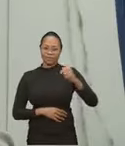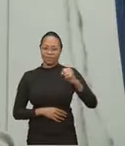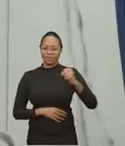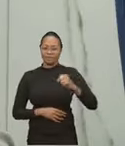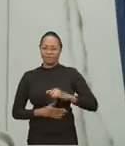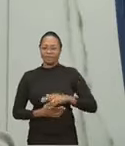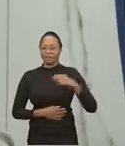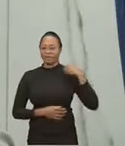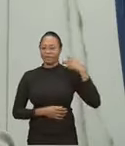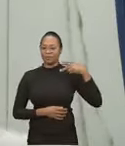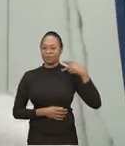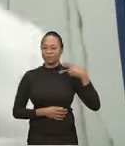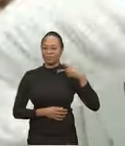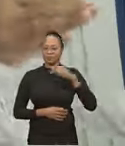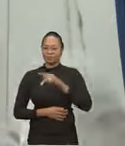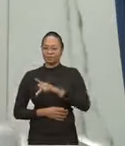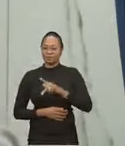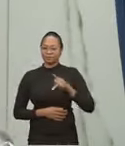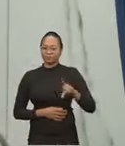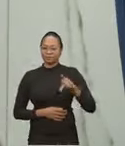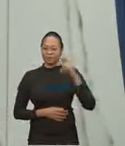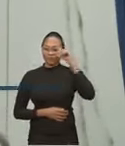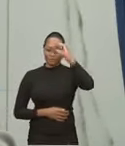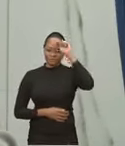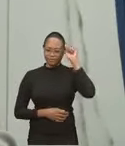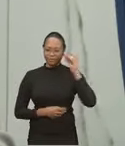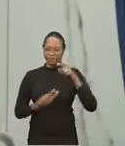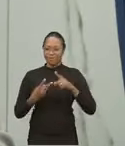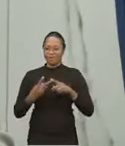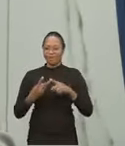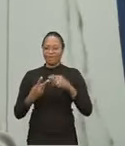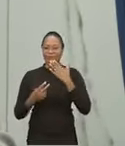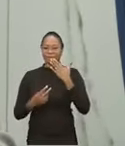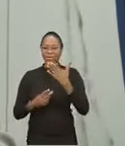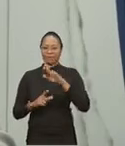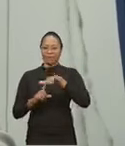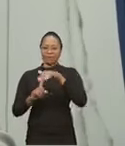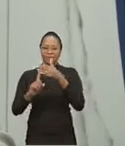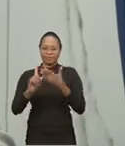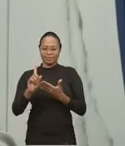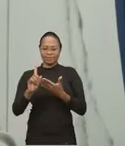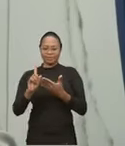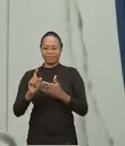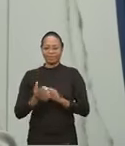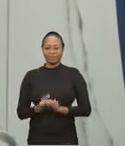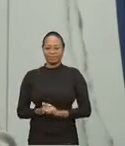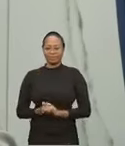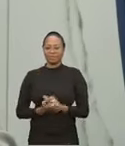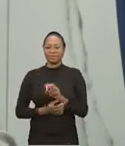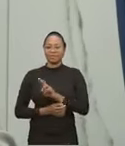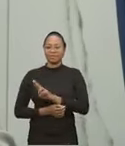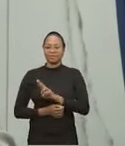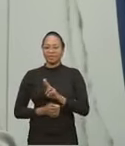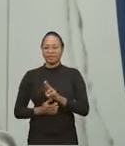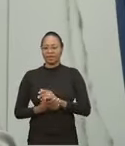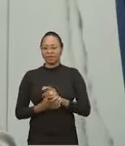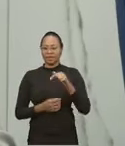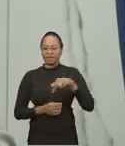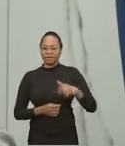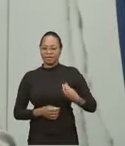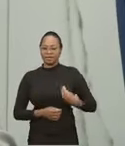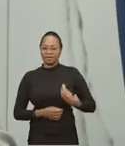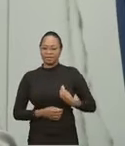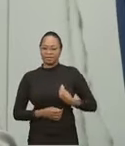258/2023, de autoria da vereadora professora Angélica PP, concede a medalha Marquês de Abrantes da cidade de